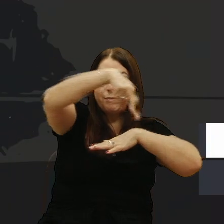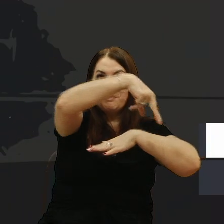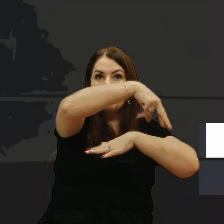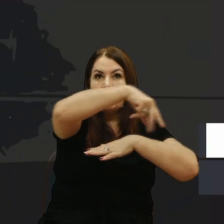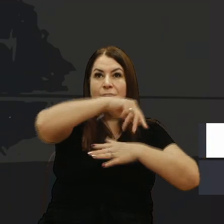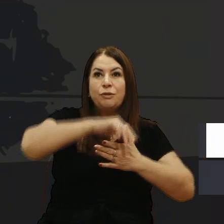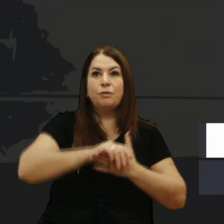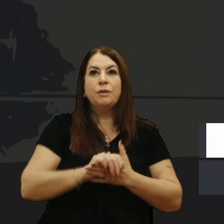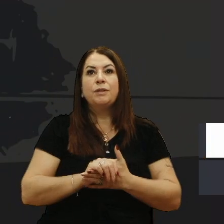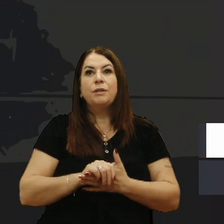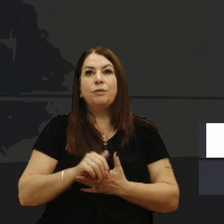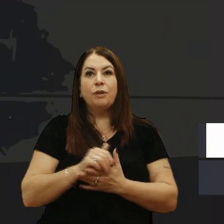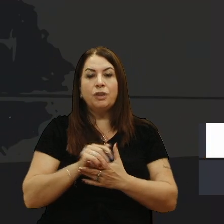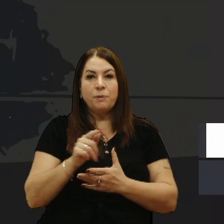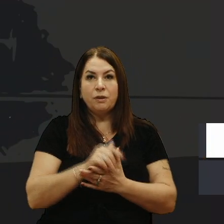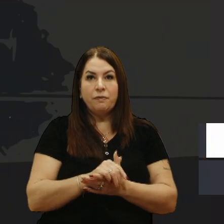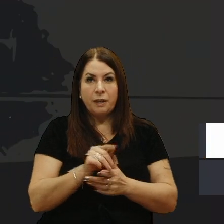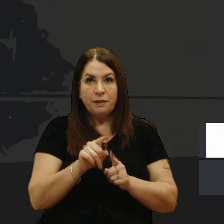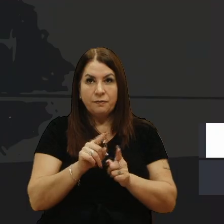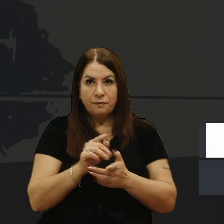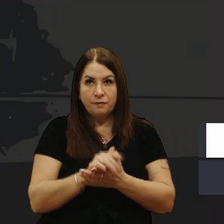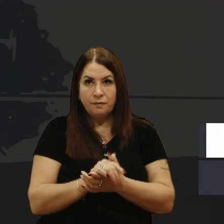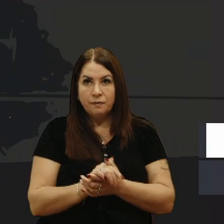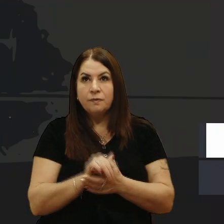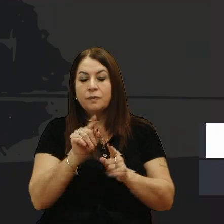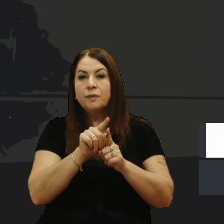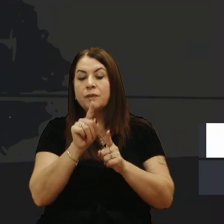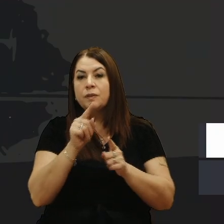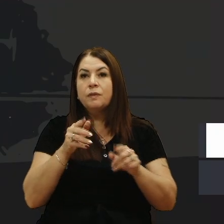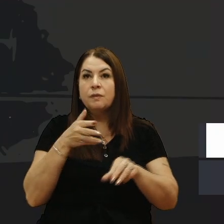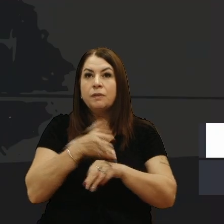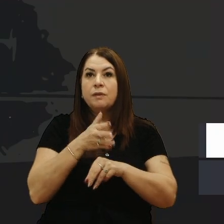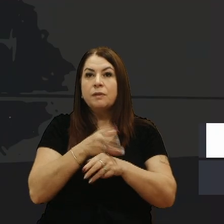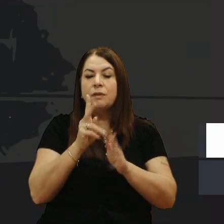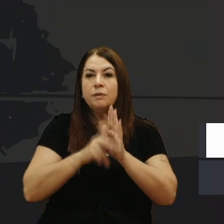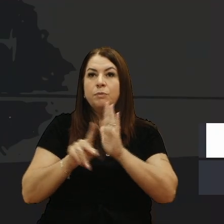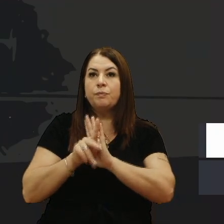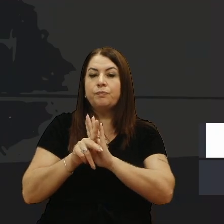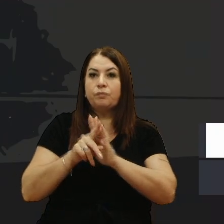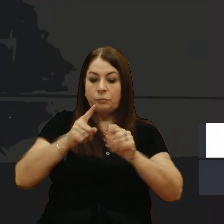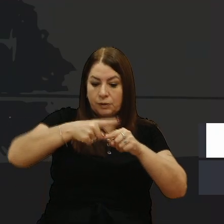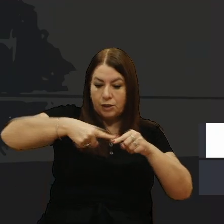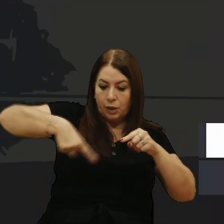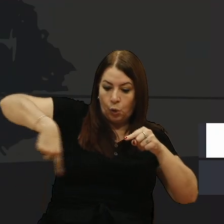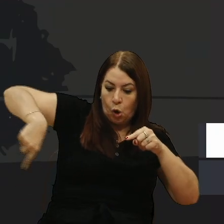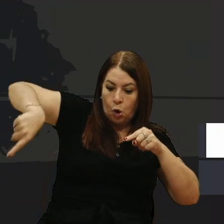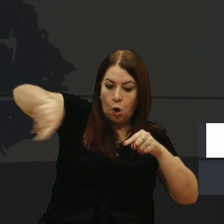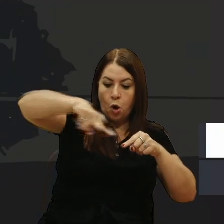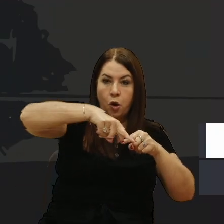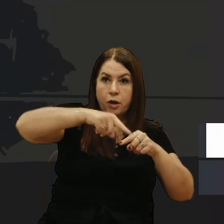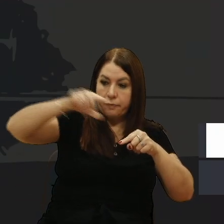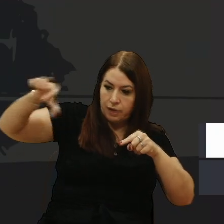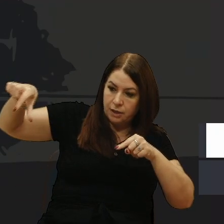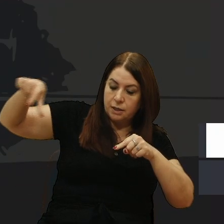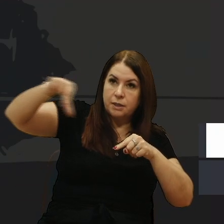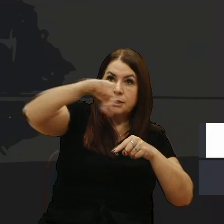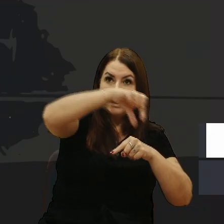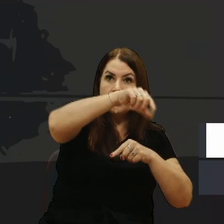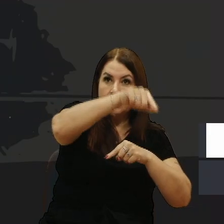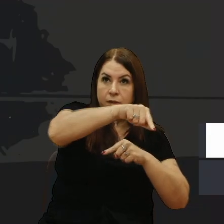de travessia da rodovia pelos pedestres. Isso faz parte do projeto. Além da rotatória alongada, vai ter essa passarela que vai dar condição